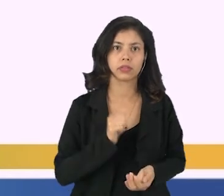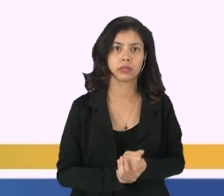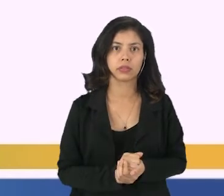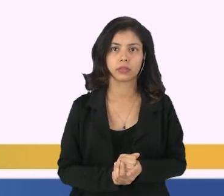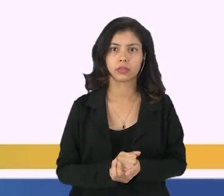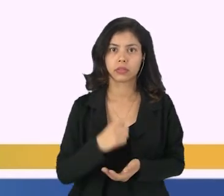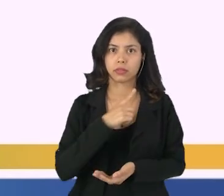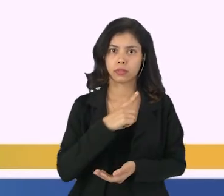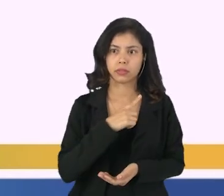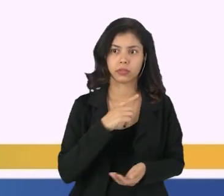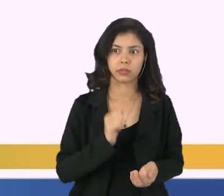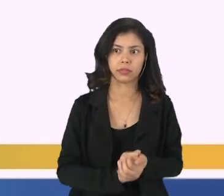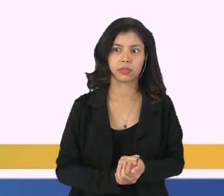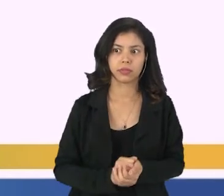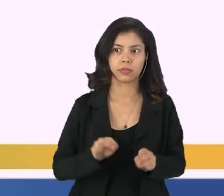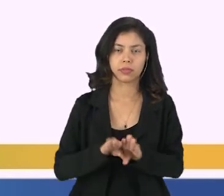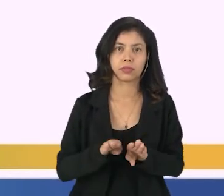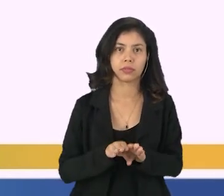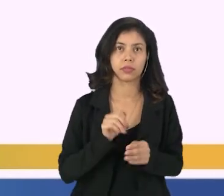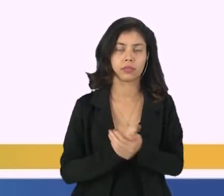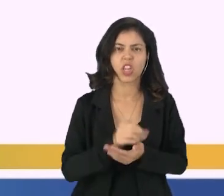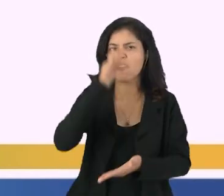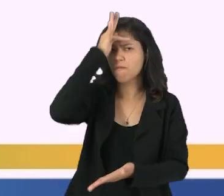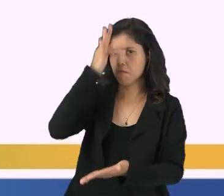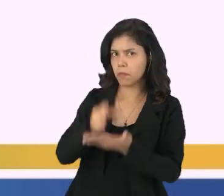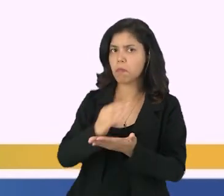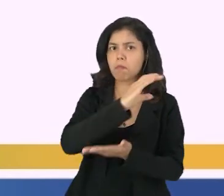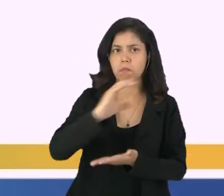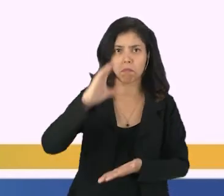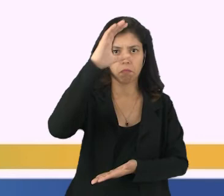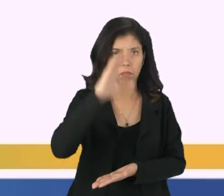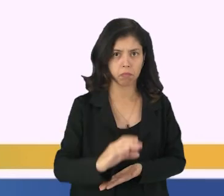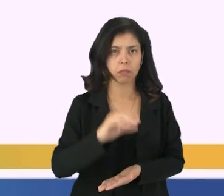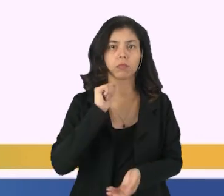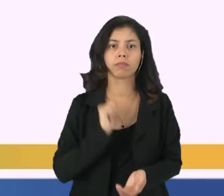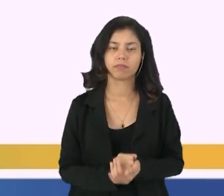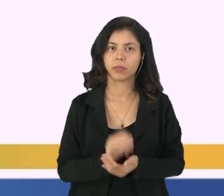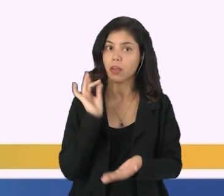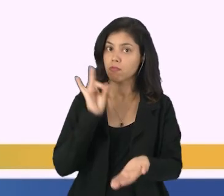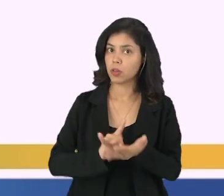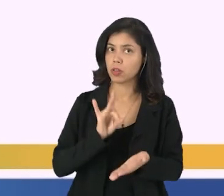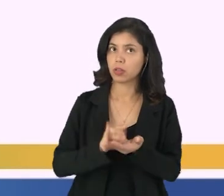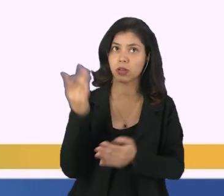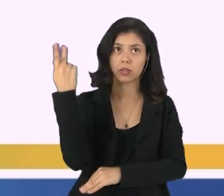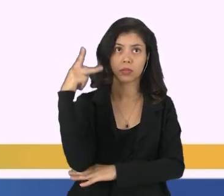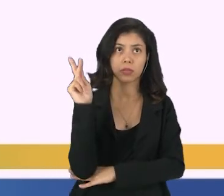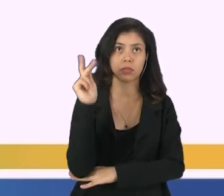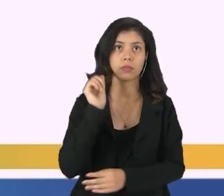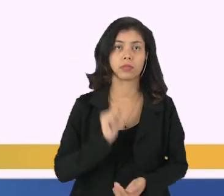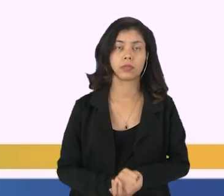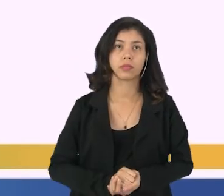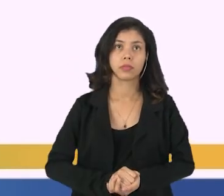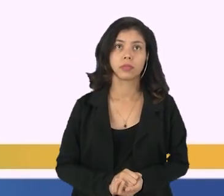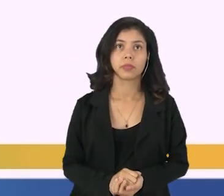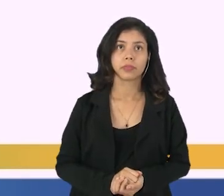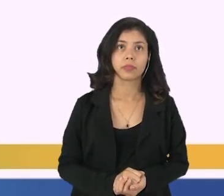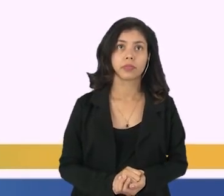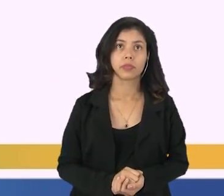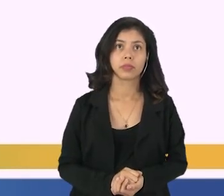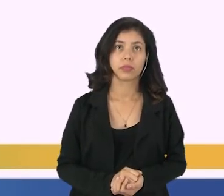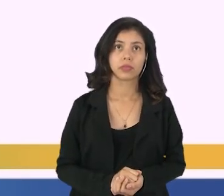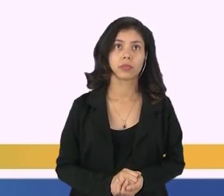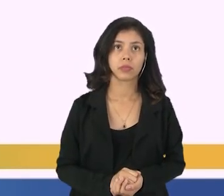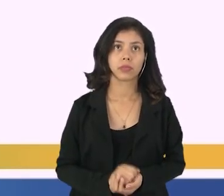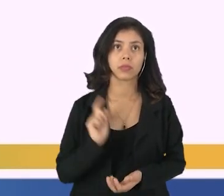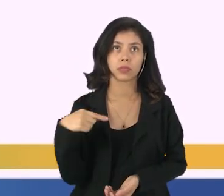não seguiam, né, essa fé católica que era considerada como a verdadeira, então, nesse período, tá bom, pessoal? E vamos,